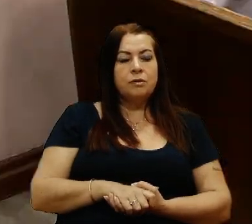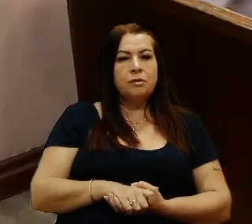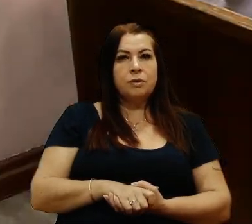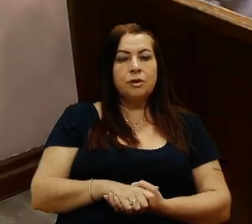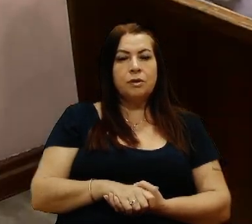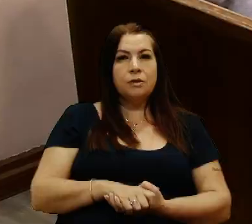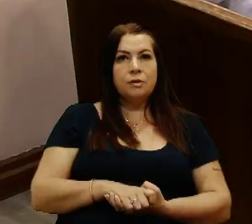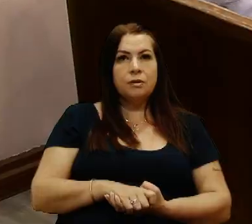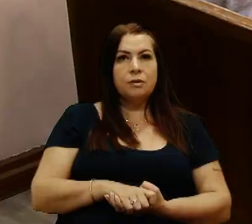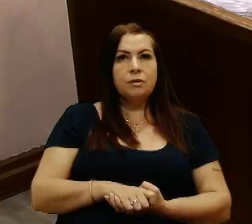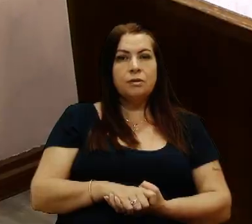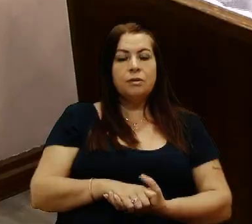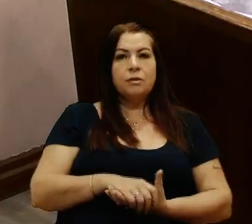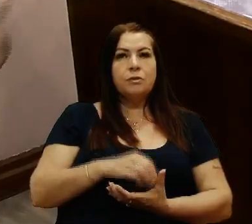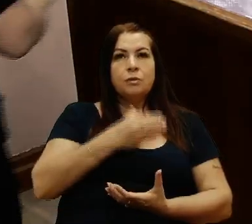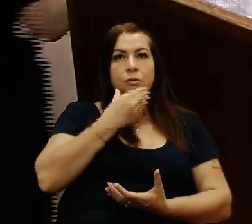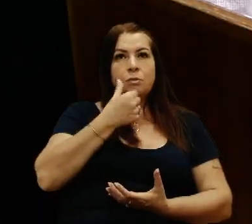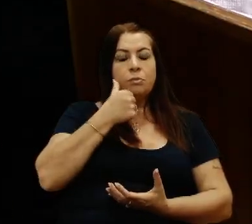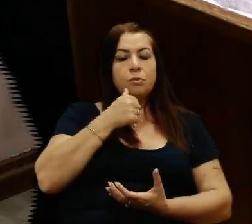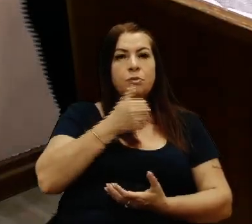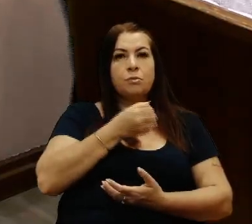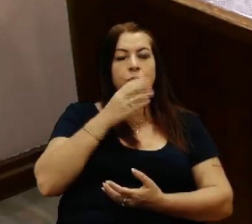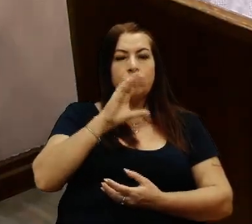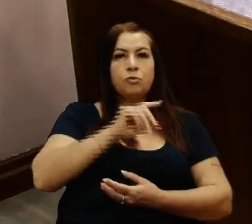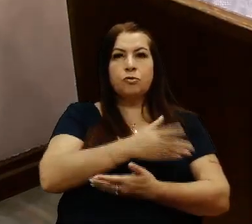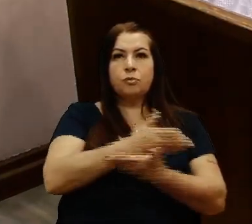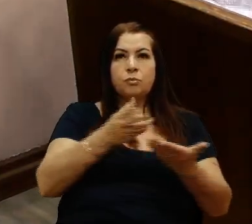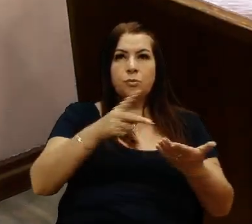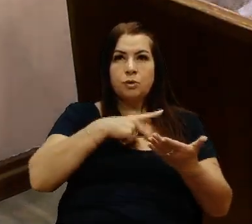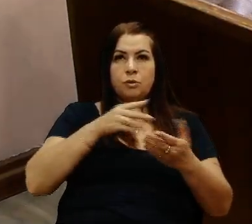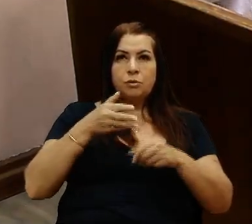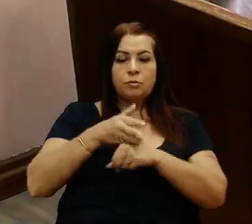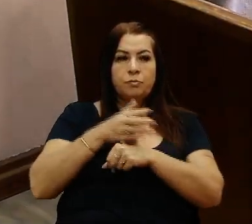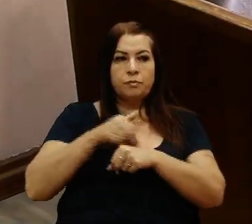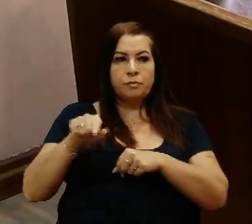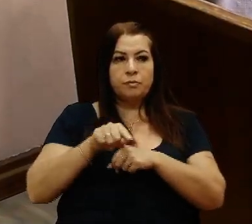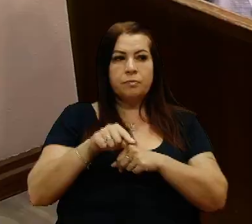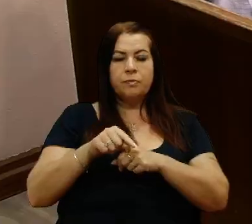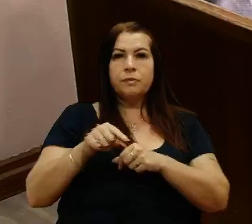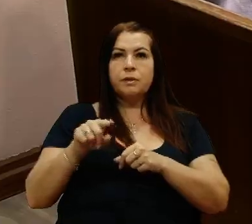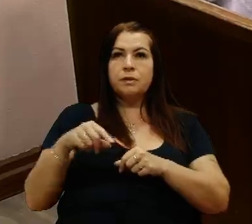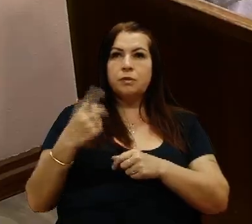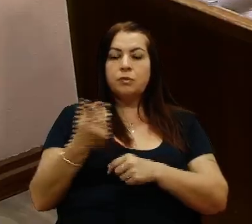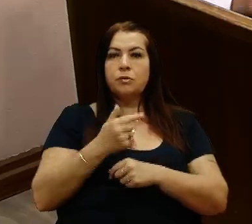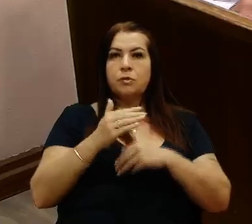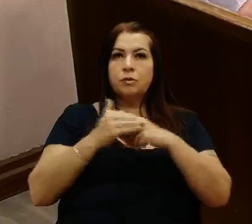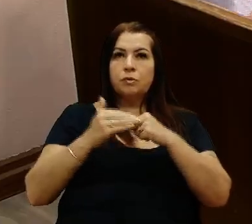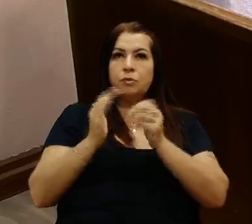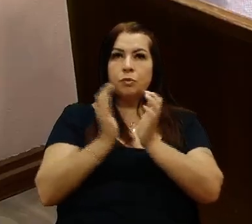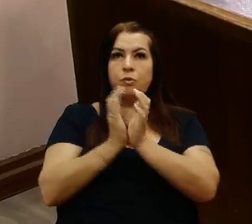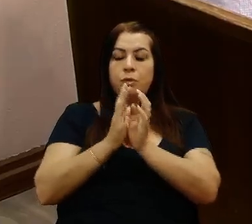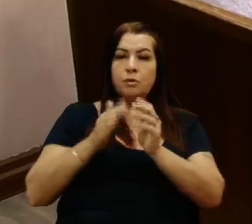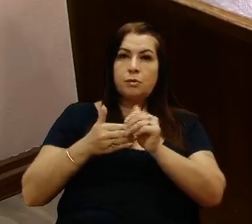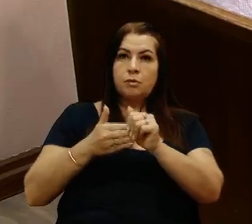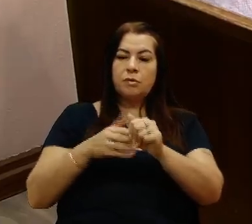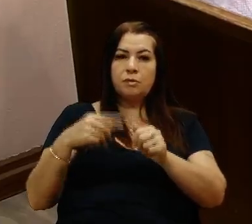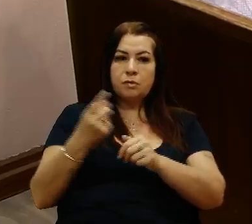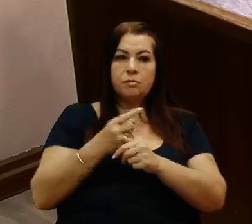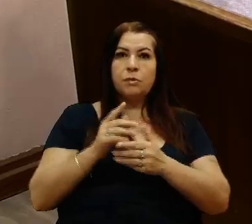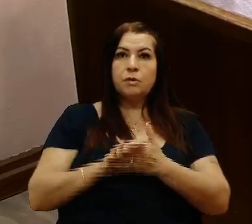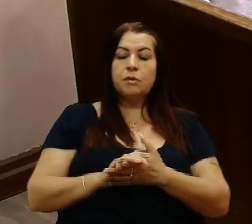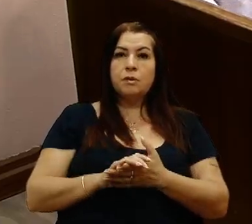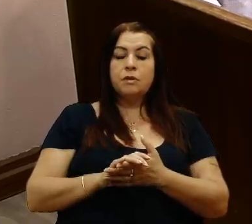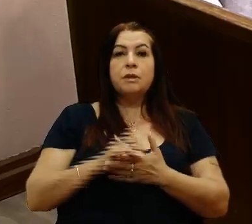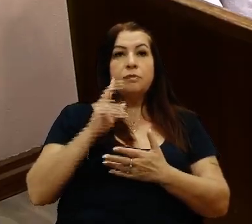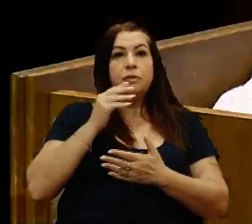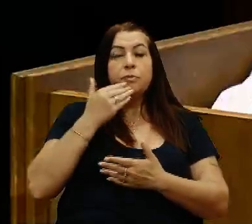Senhoras e senhores, bom dia, senhor presidente, membros da mesa, queridos colegas, cidadãos que nos acompanham. Eu venho aqui pedir aos